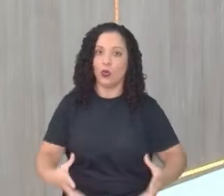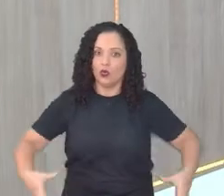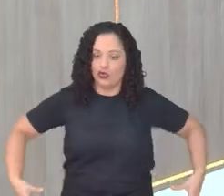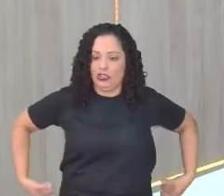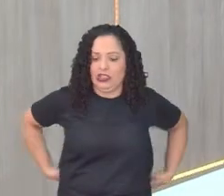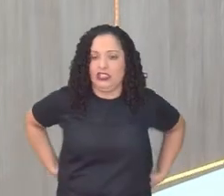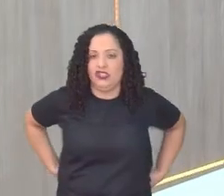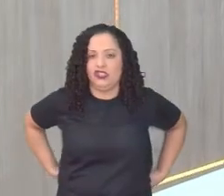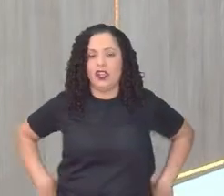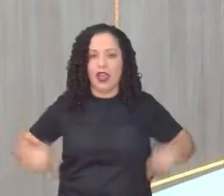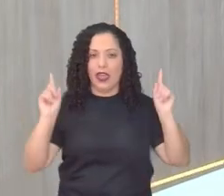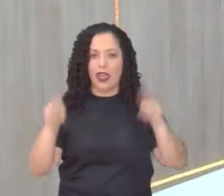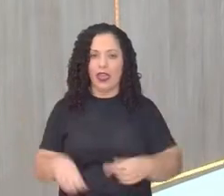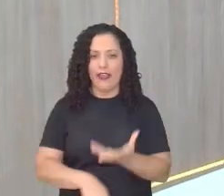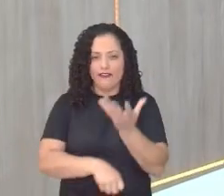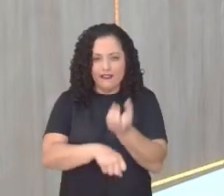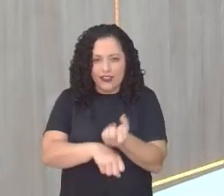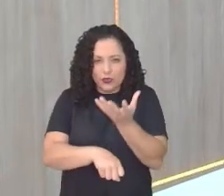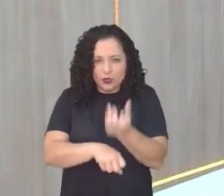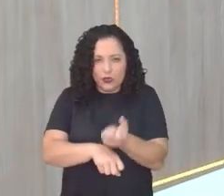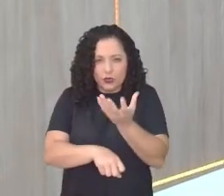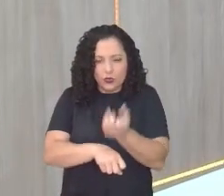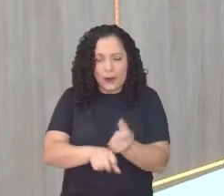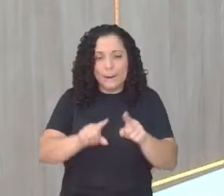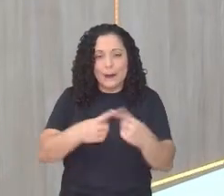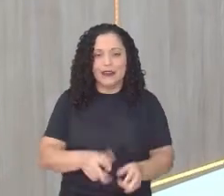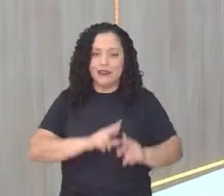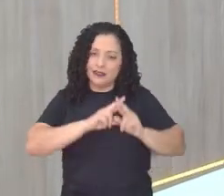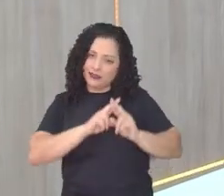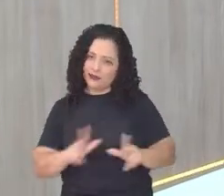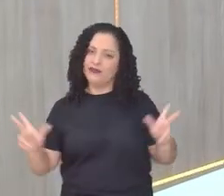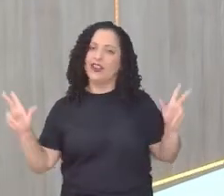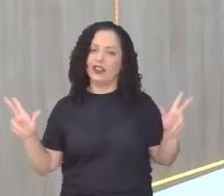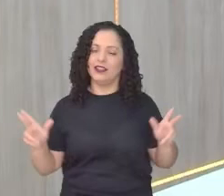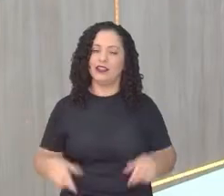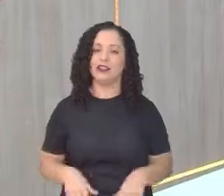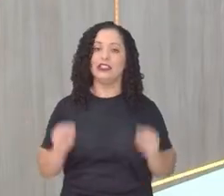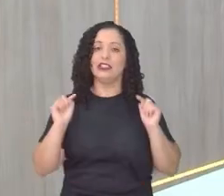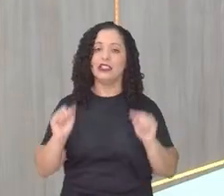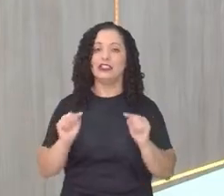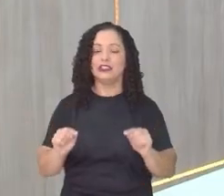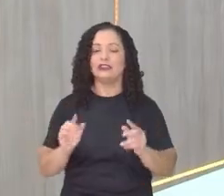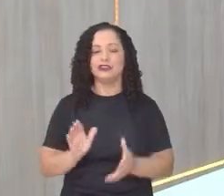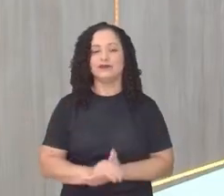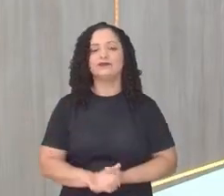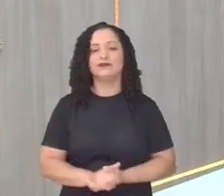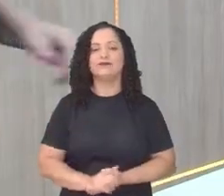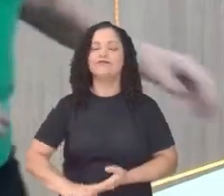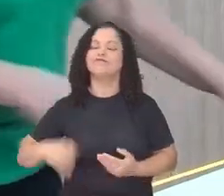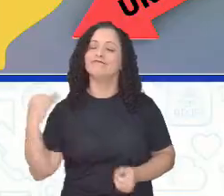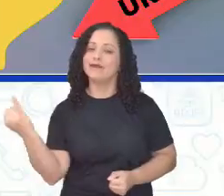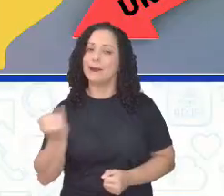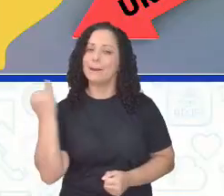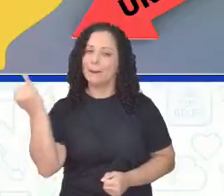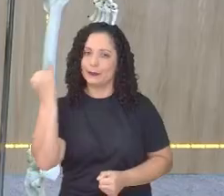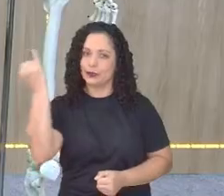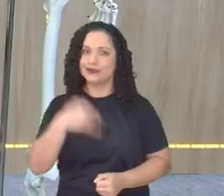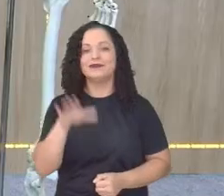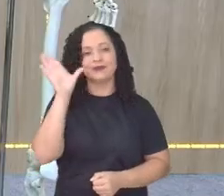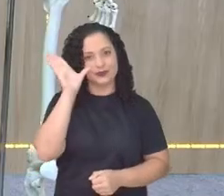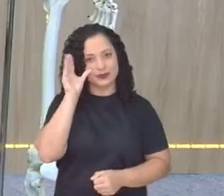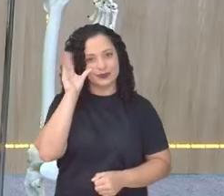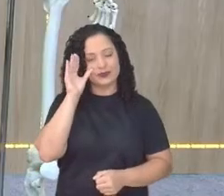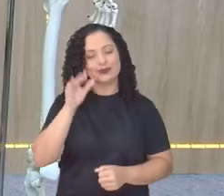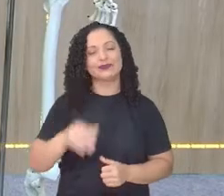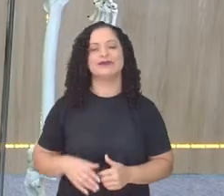filtros, mas trabalham de forma diferente que os filtros de água, que é o filtro caseiro. Então, isso aí vale como uma curiosidade.